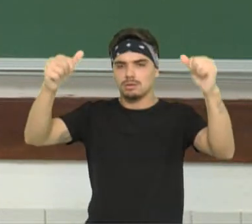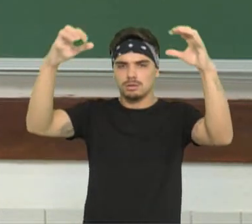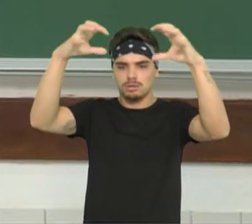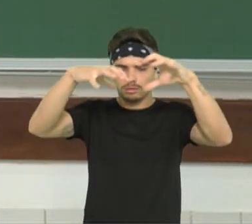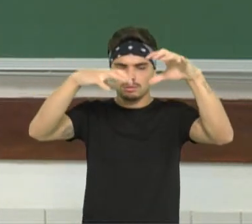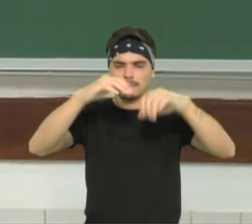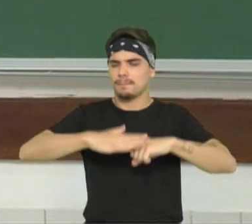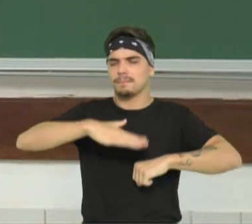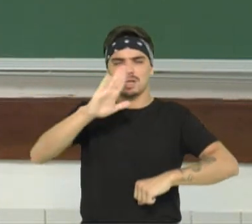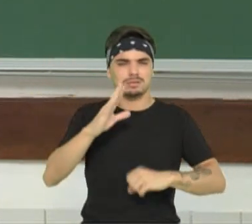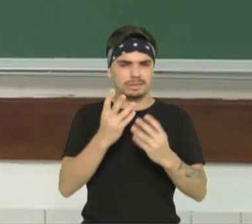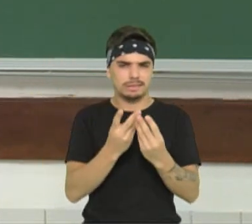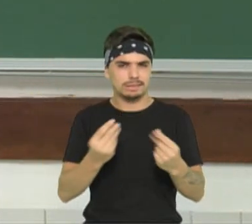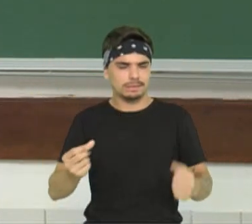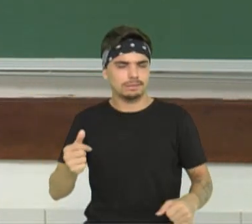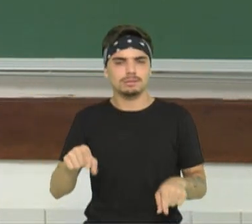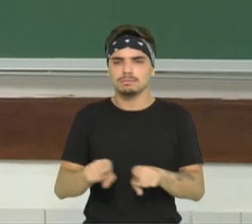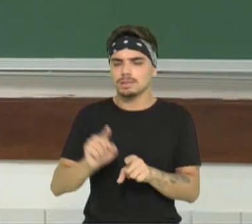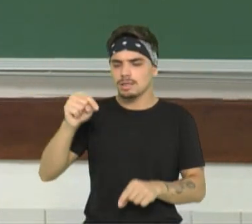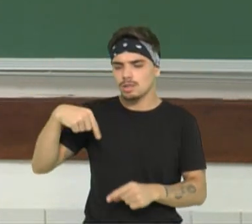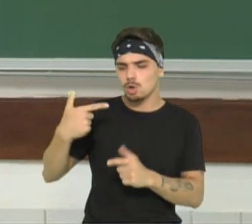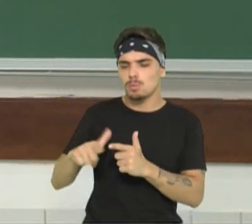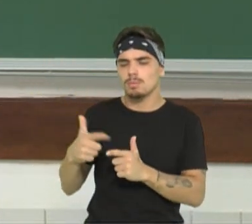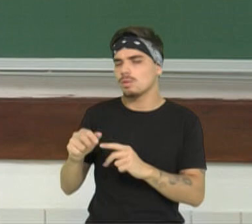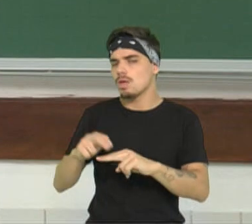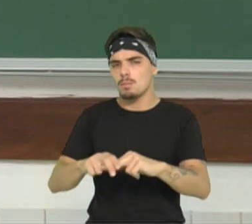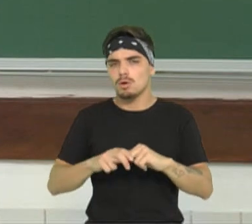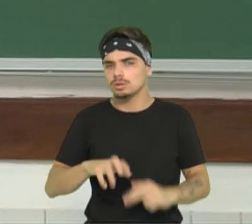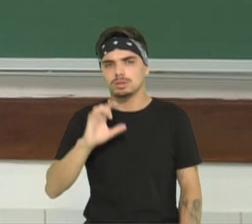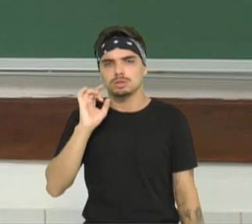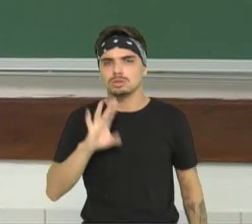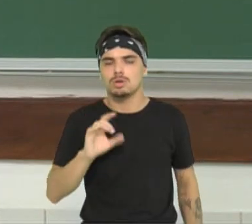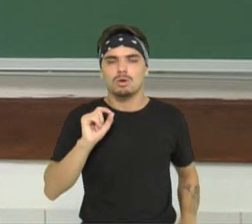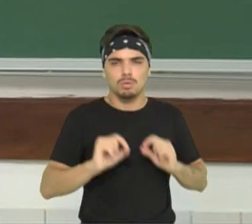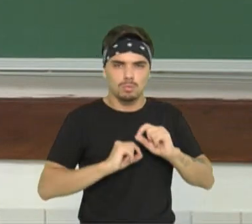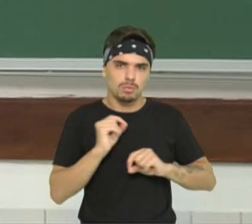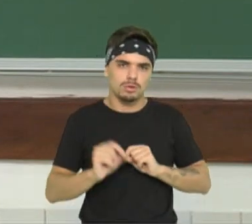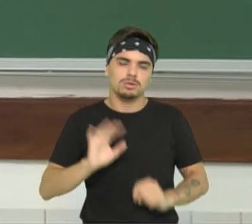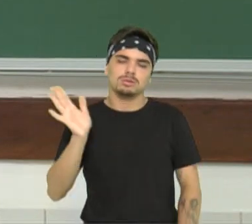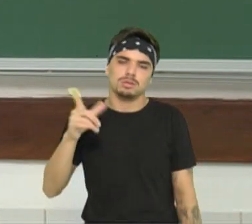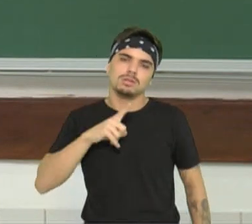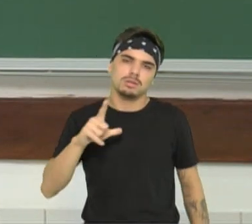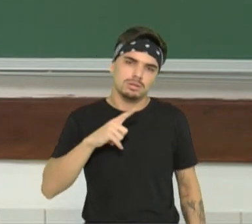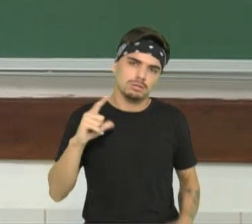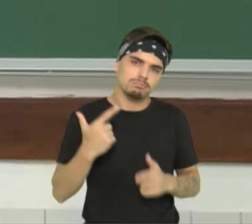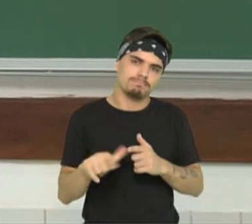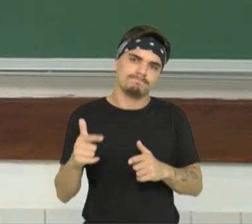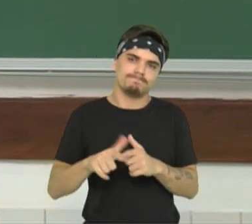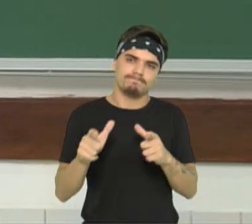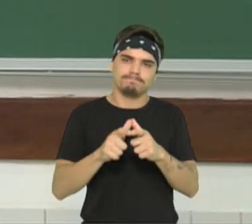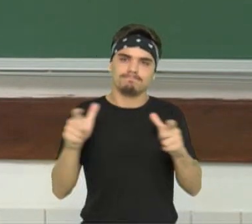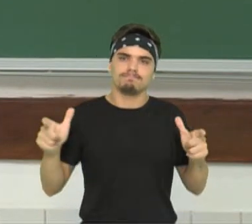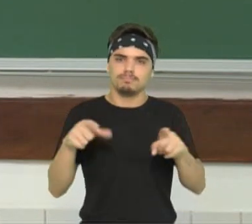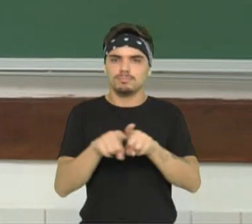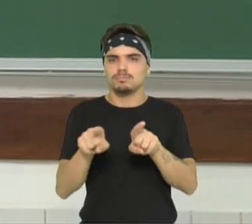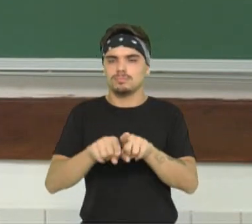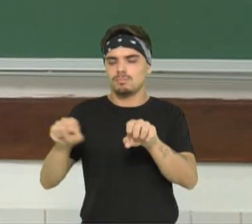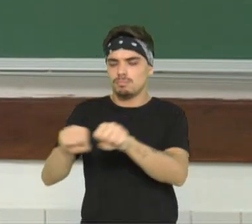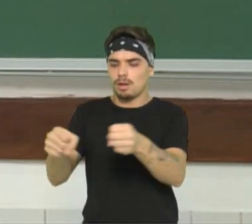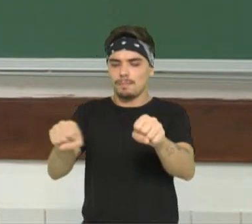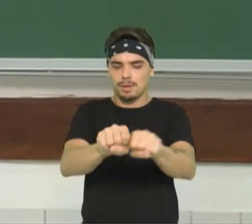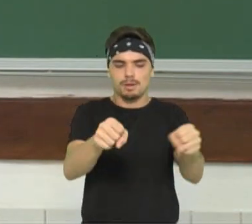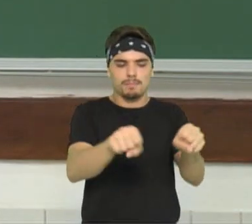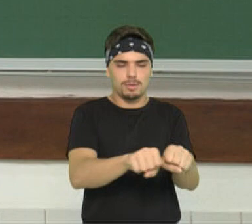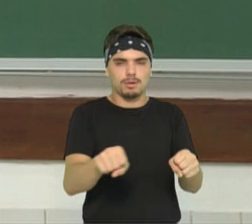maior. E aqui o problema não é apenas por uma questão, o que também já seria um problema grande, né, da destruição